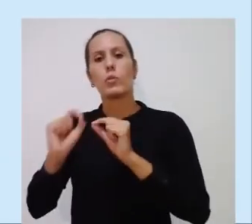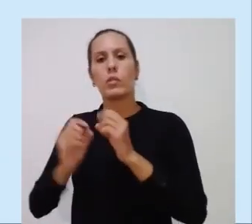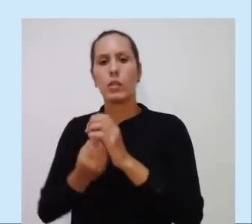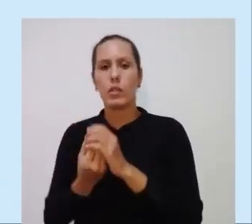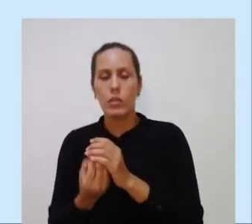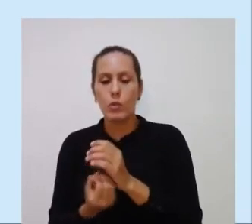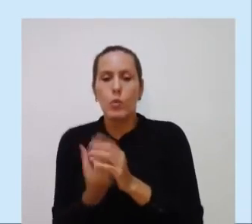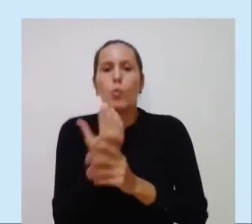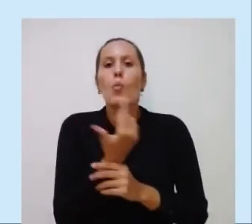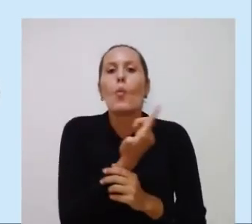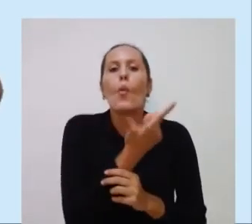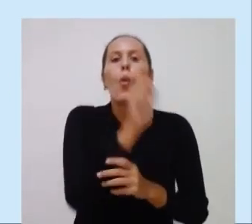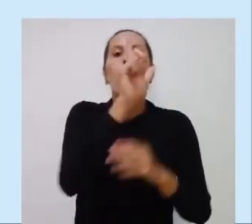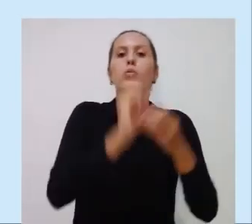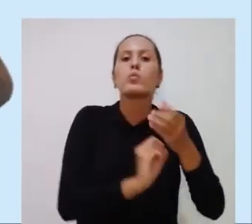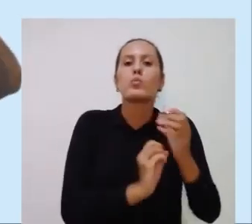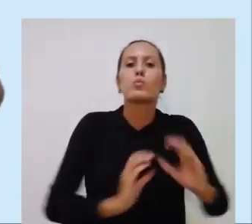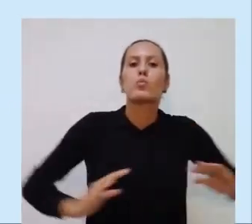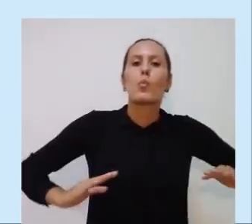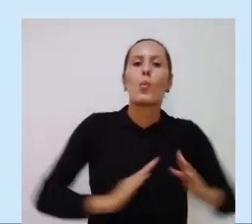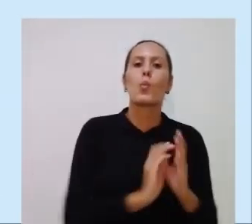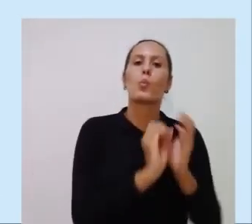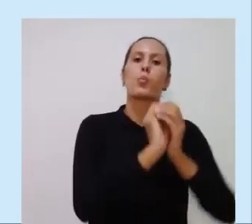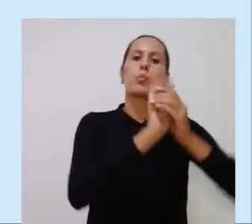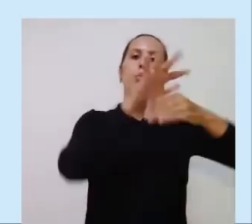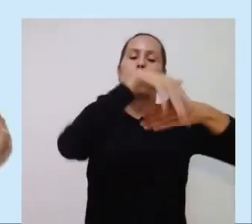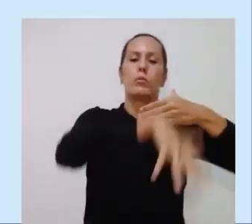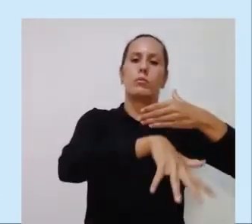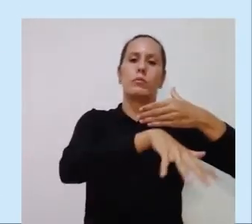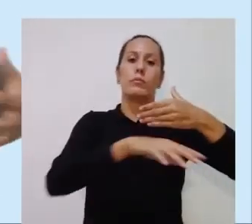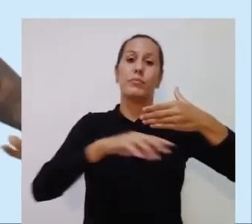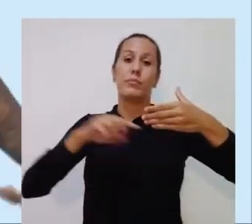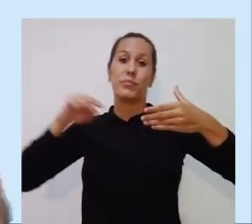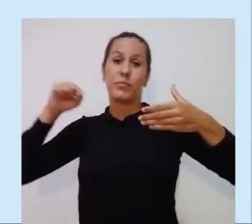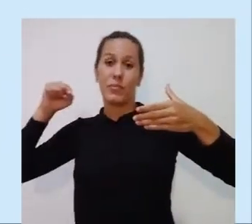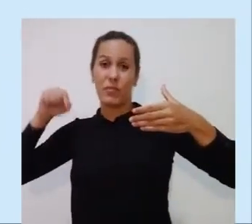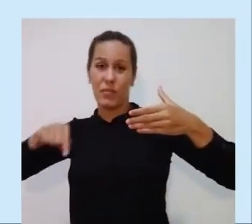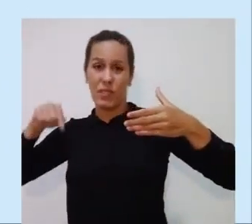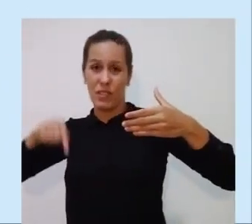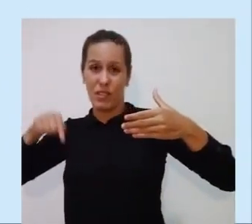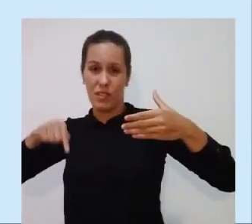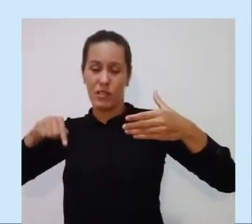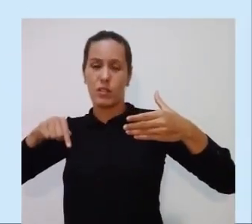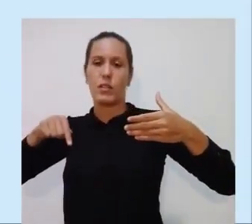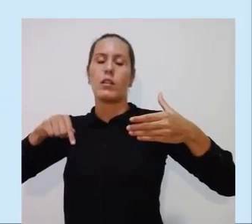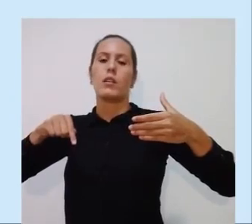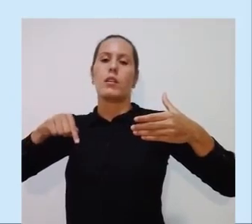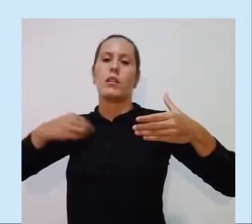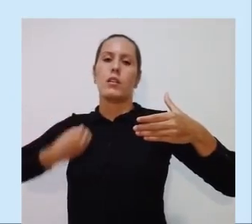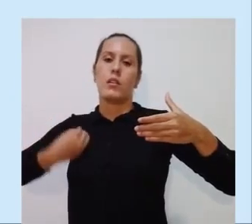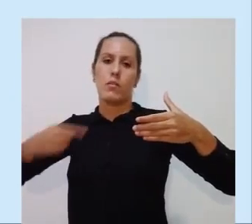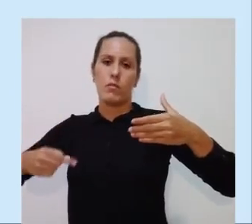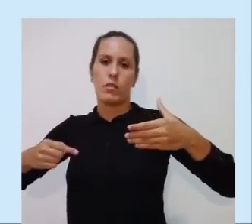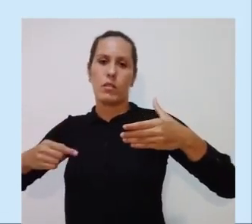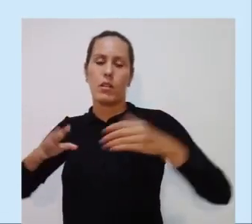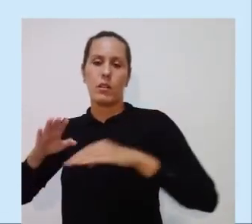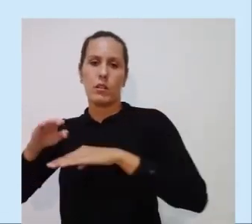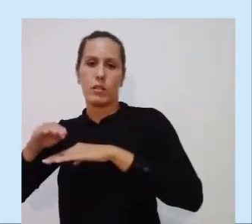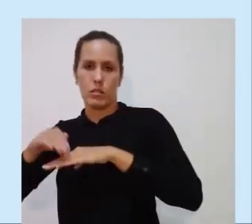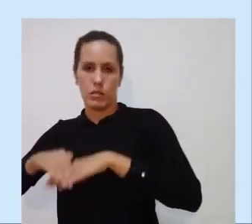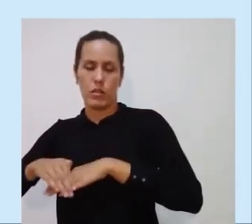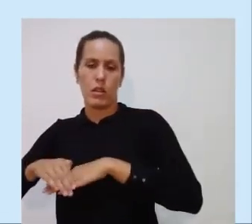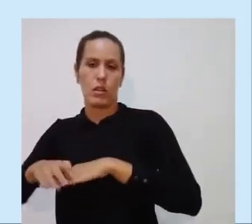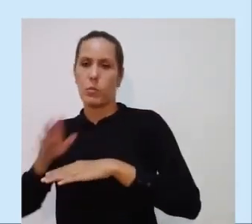dizimou o Krakatoa. E com esse vulcão extinto, deu a possibilidade, porque está ativo ainda no fundo